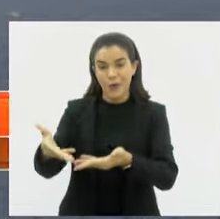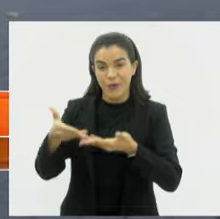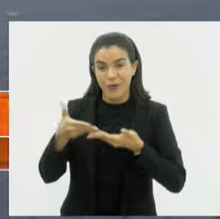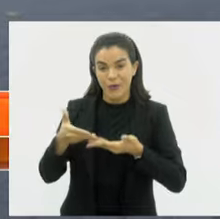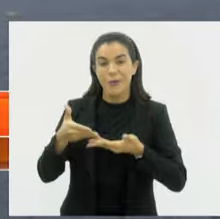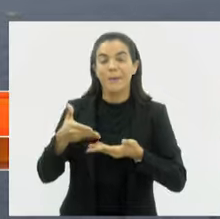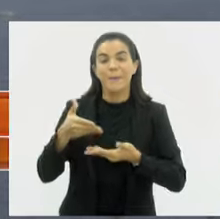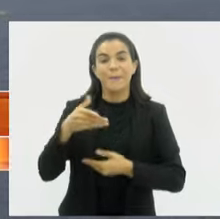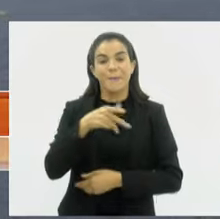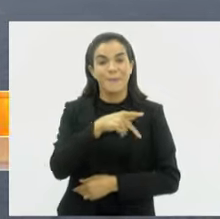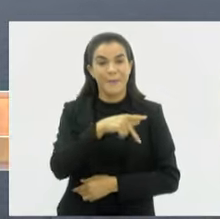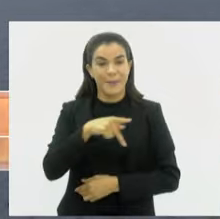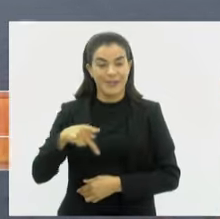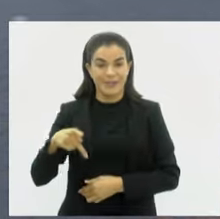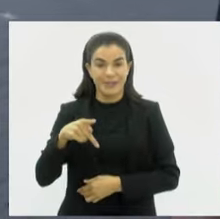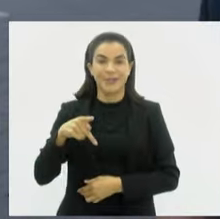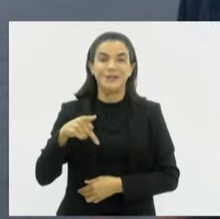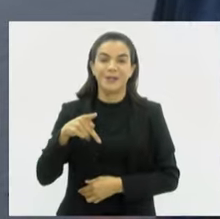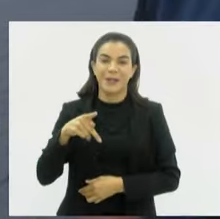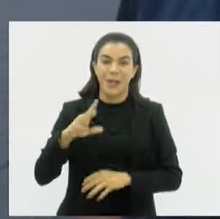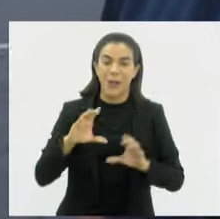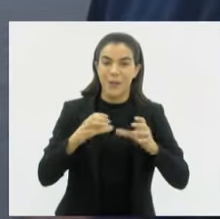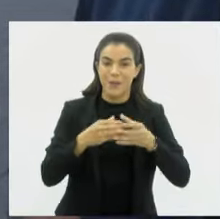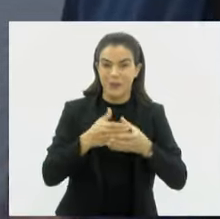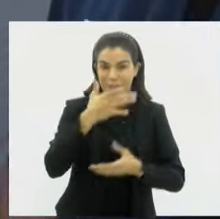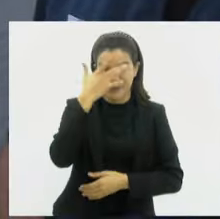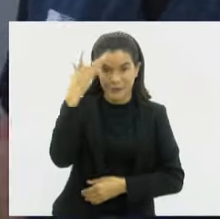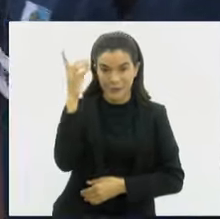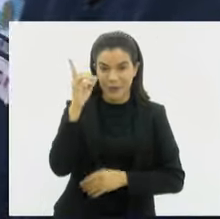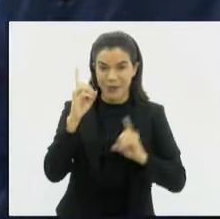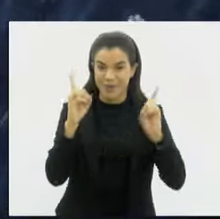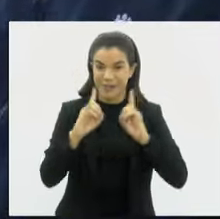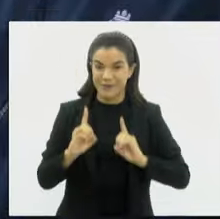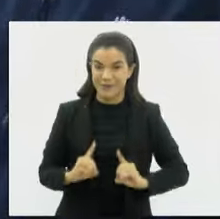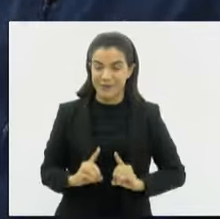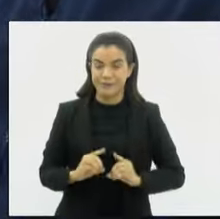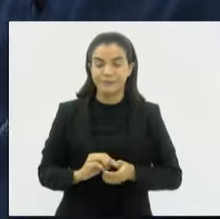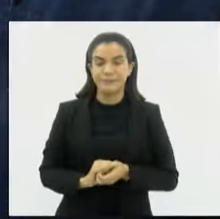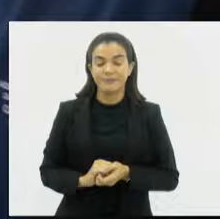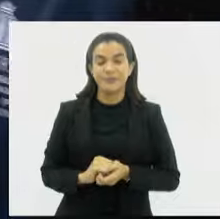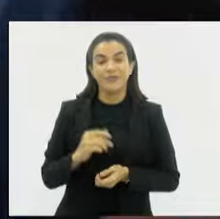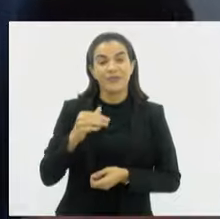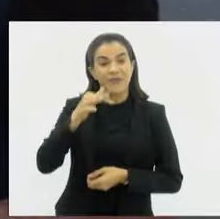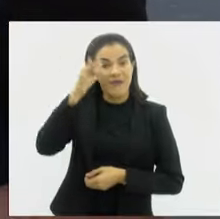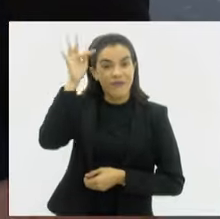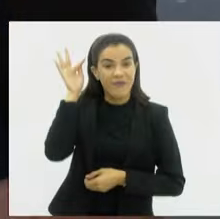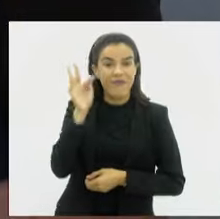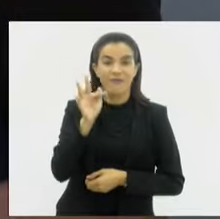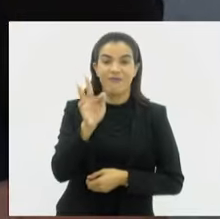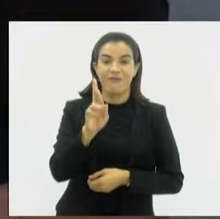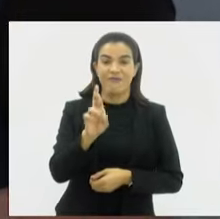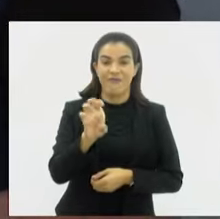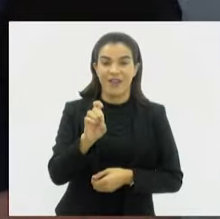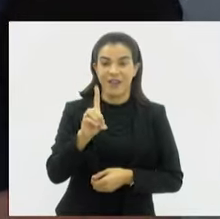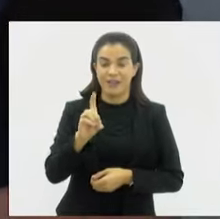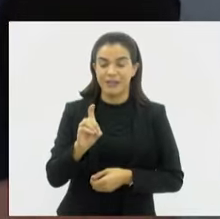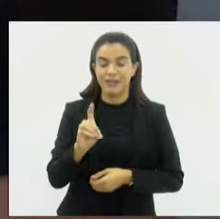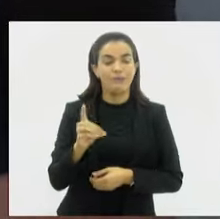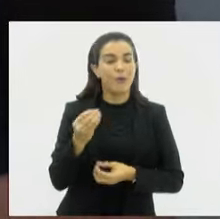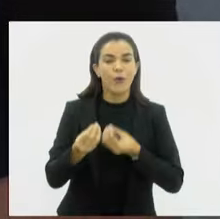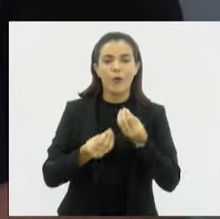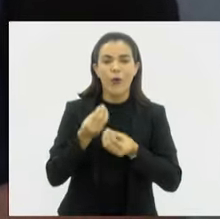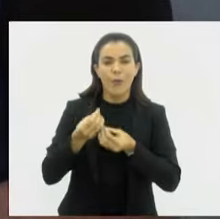Pessoa com Deficiência, o deputado Fred Pacheco, para estar conversando um pouco mais com a gente e ele vai explicar como é que tem sido essa luta, na verdade,